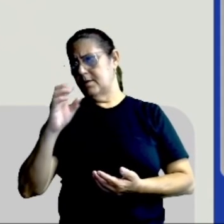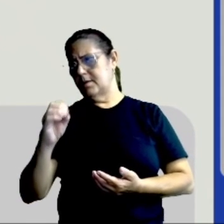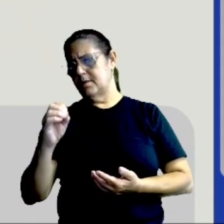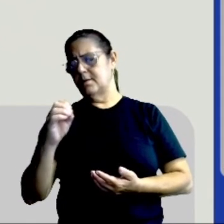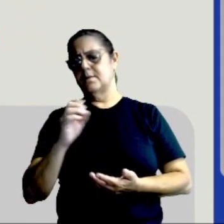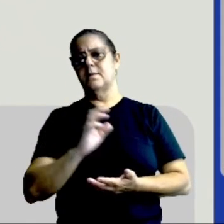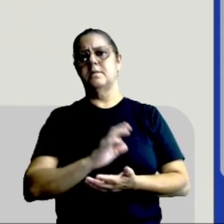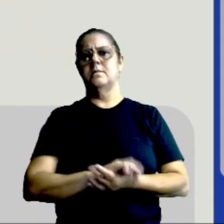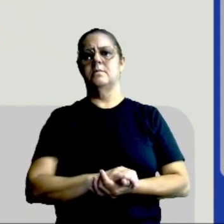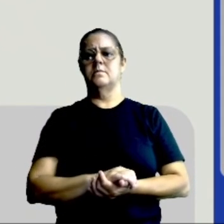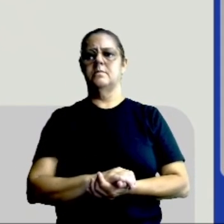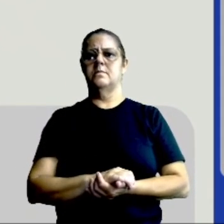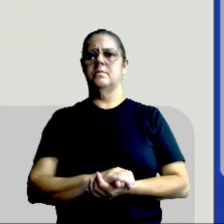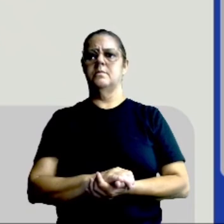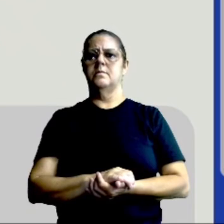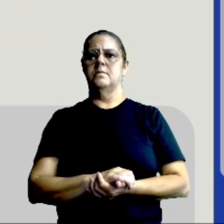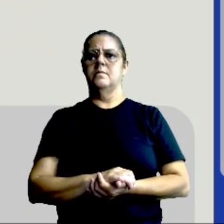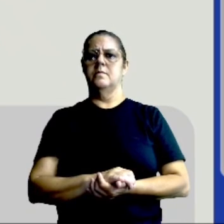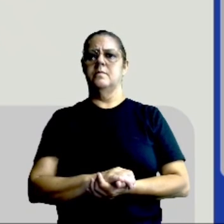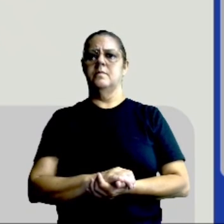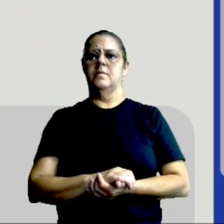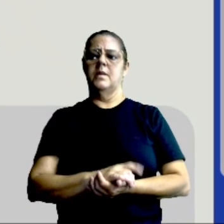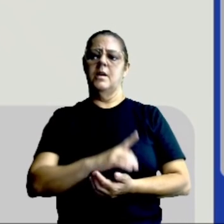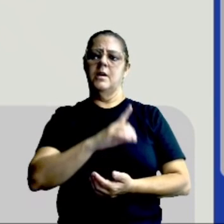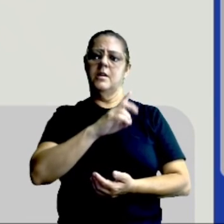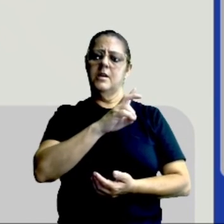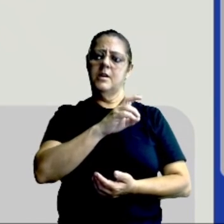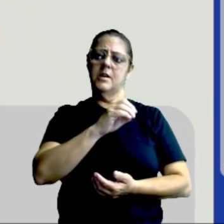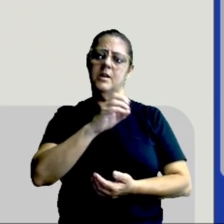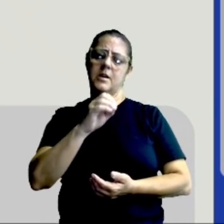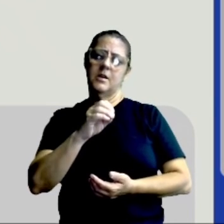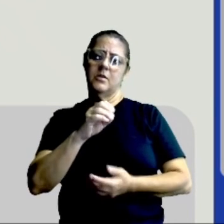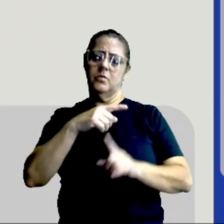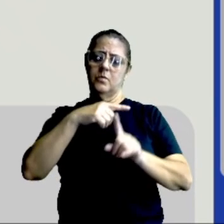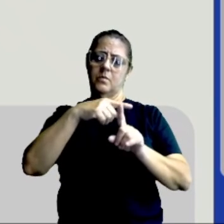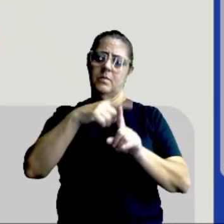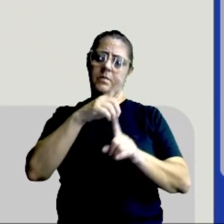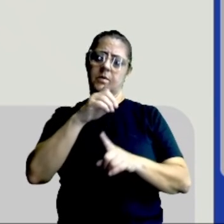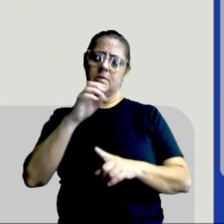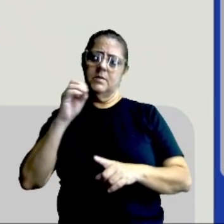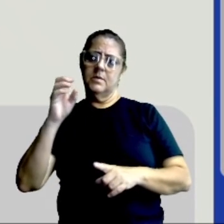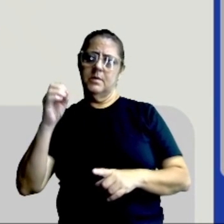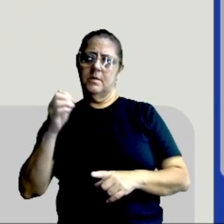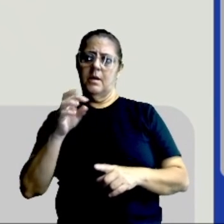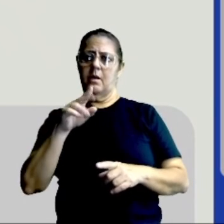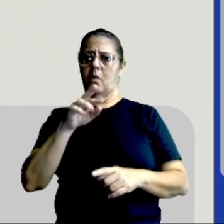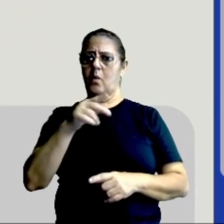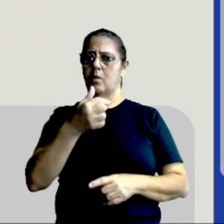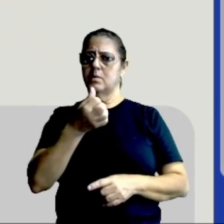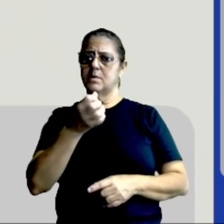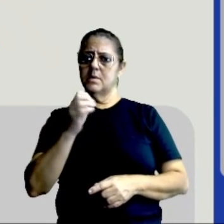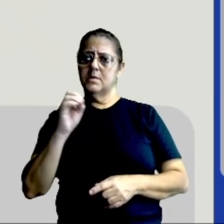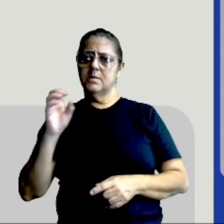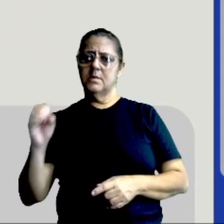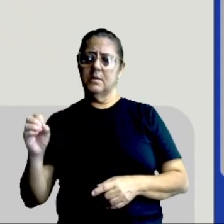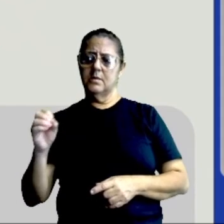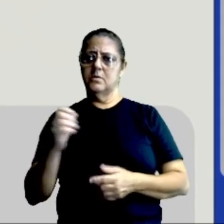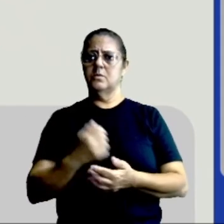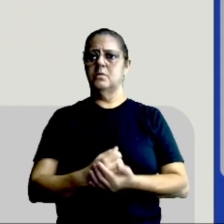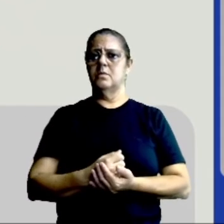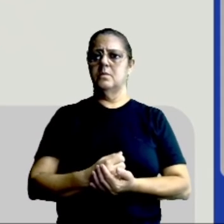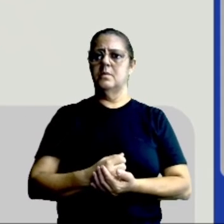a operação que não foi feita e juntamos 500 mais 100, 600. A mesma coisa do lado de cá. 250 mais 500